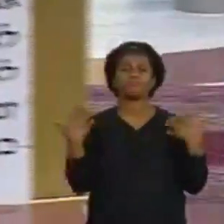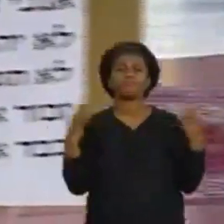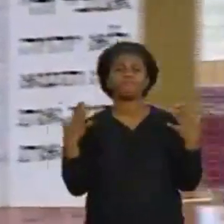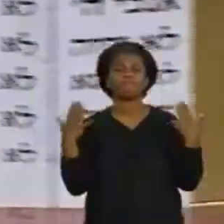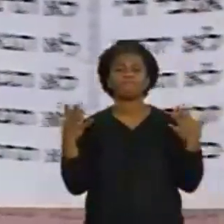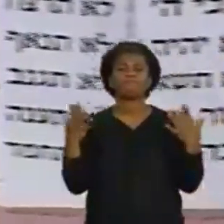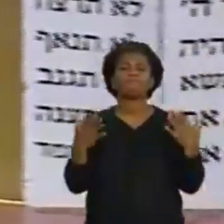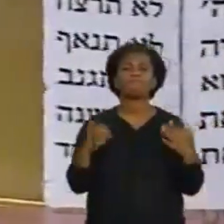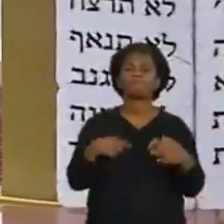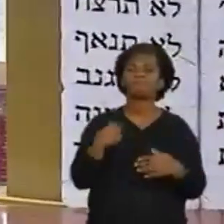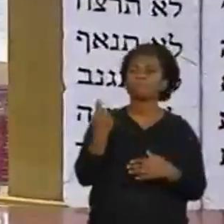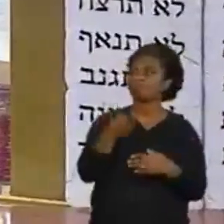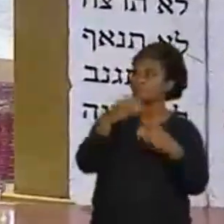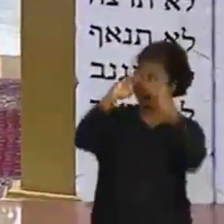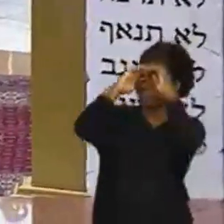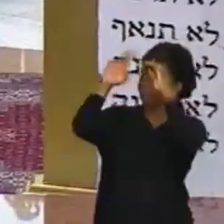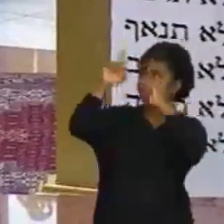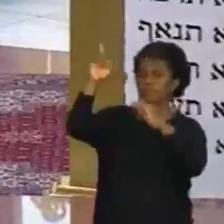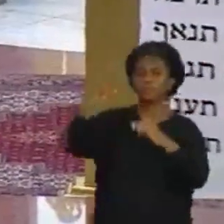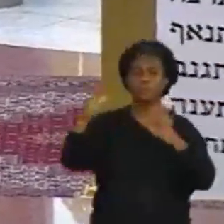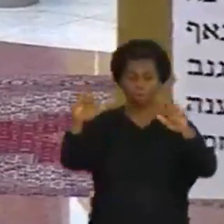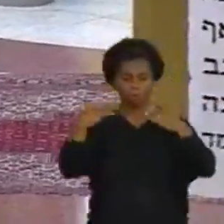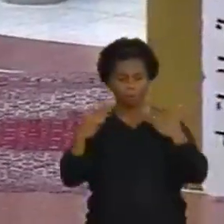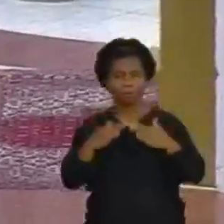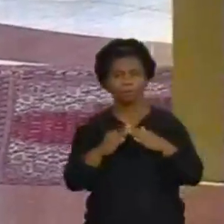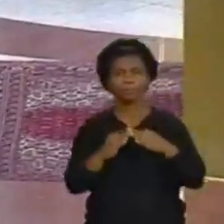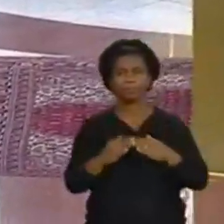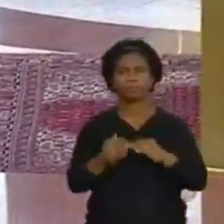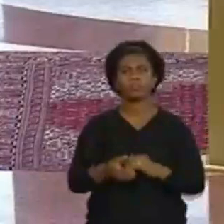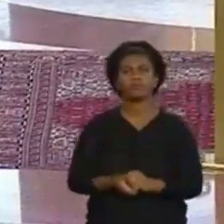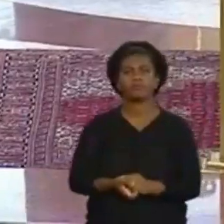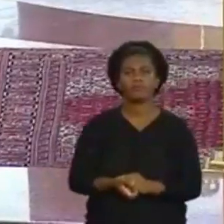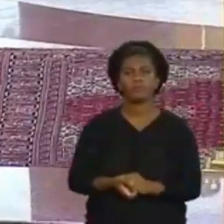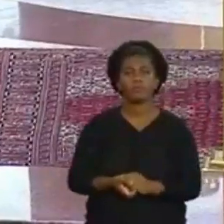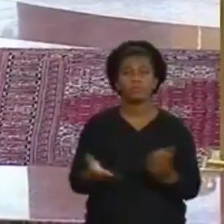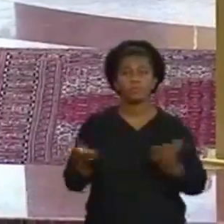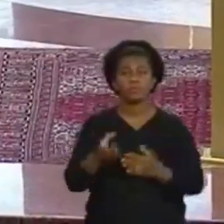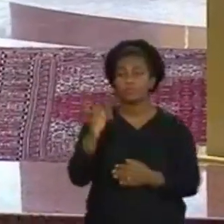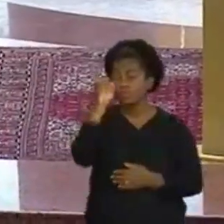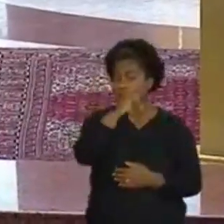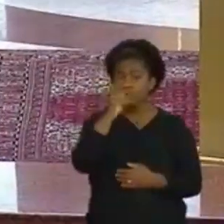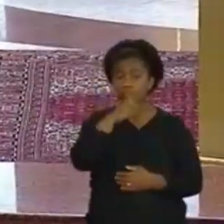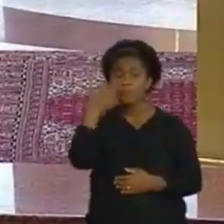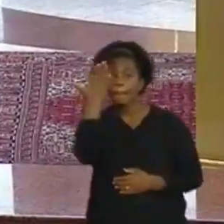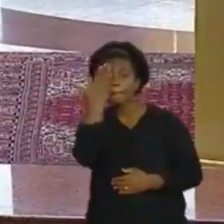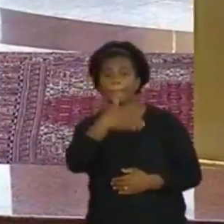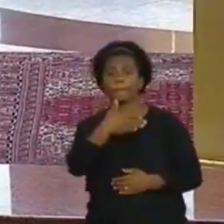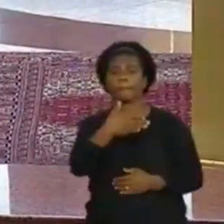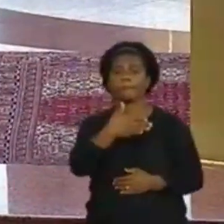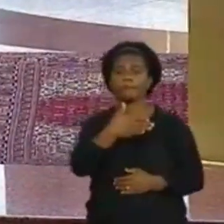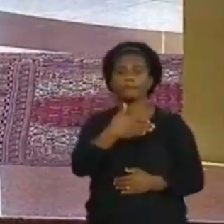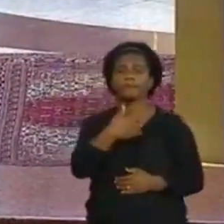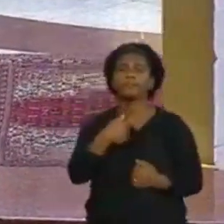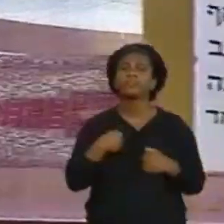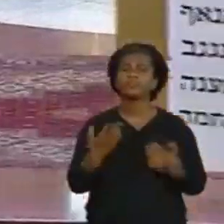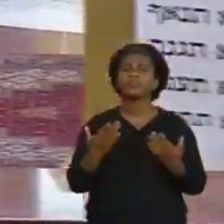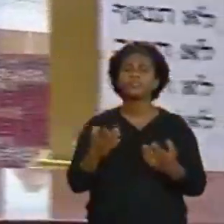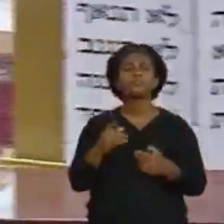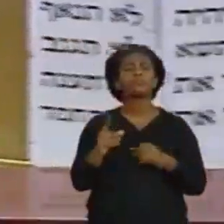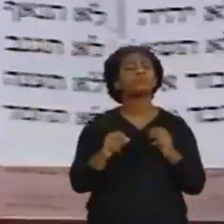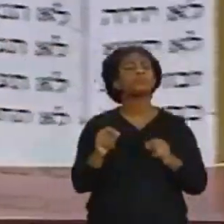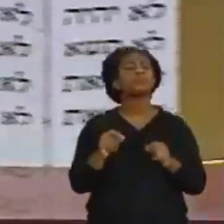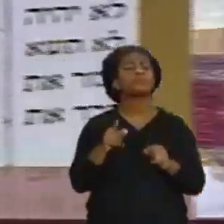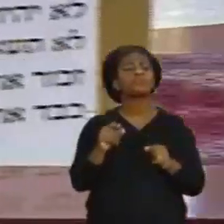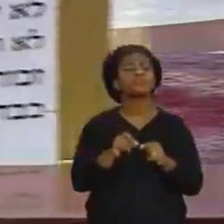Vamos honrá-lo? Olha para mim, por favor. Hoje é o domingo da prova. E eu queria que você fizesse